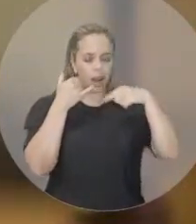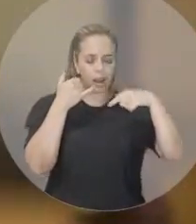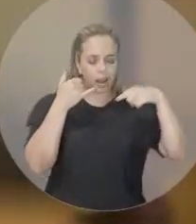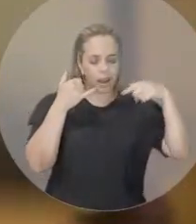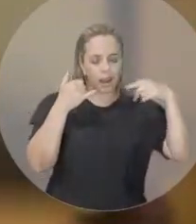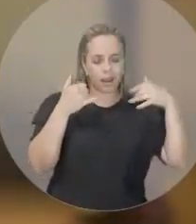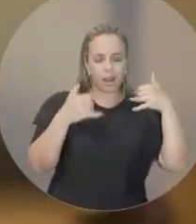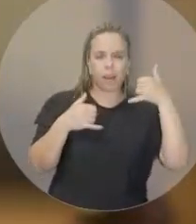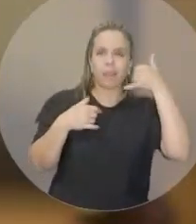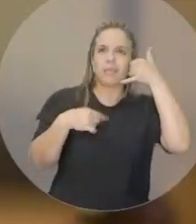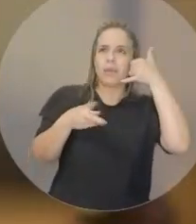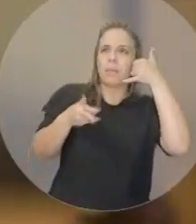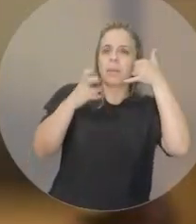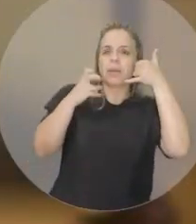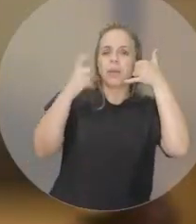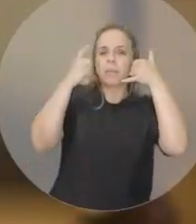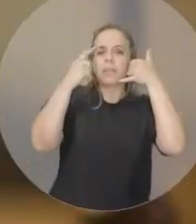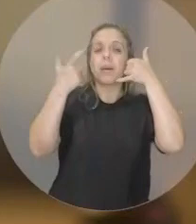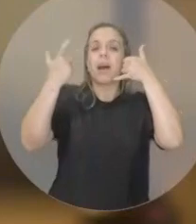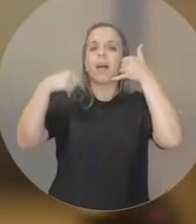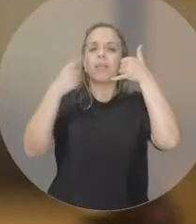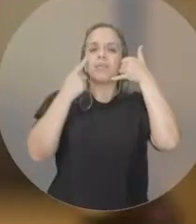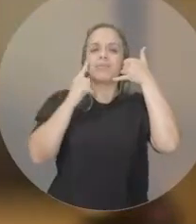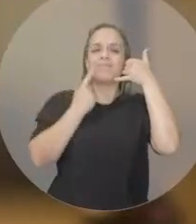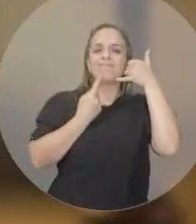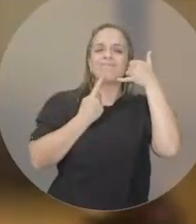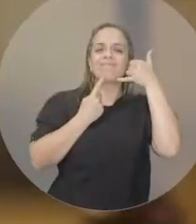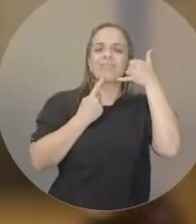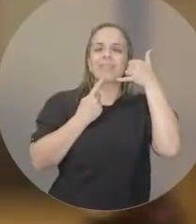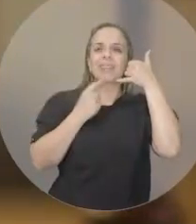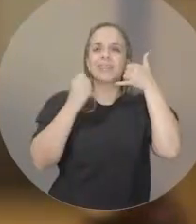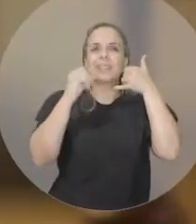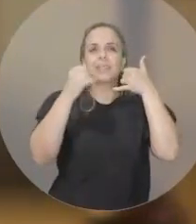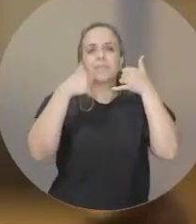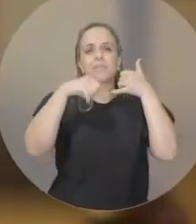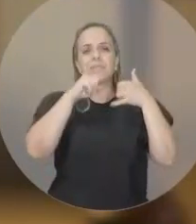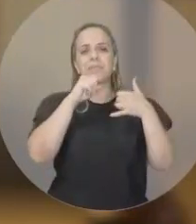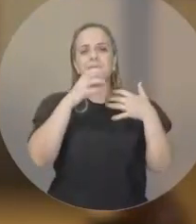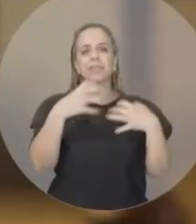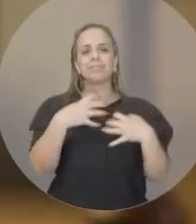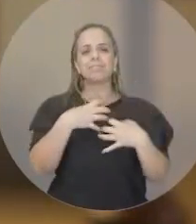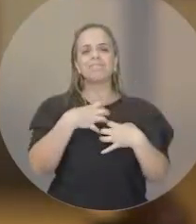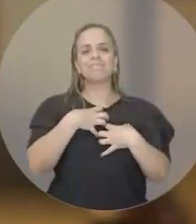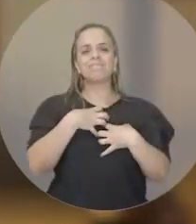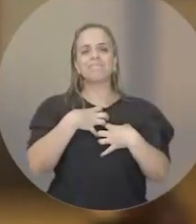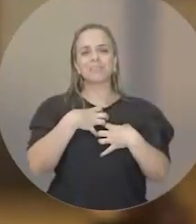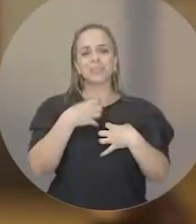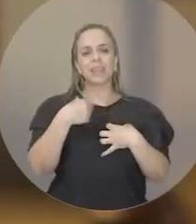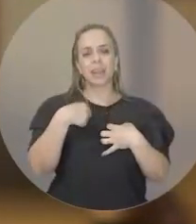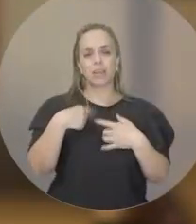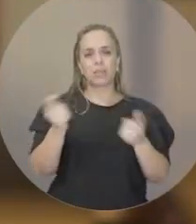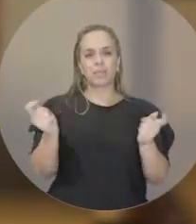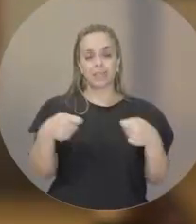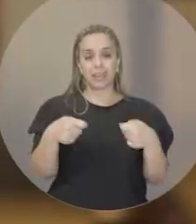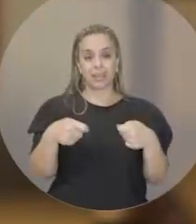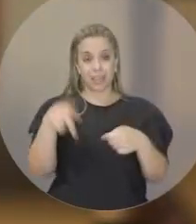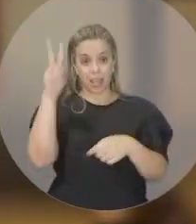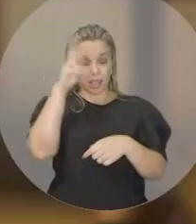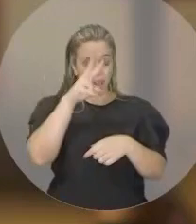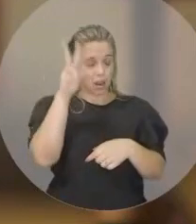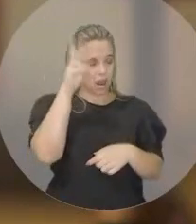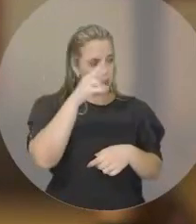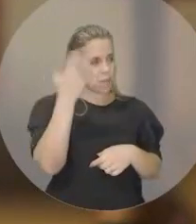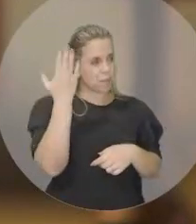a voz dela, e pensava onde iriam parar, se o choro seria sentido lá do outro lado. Me